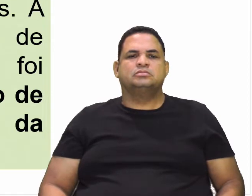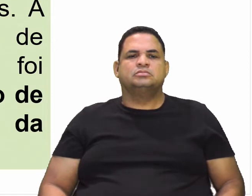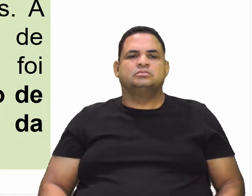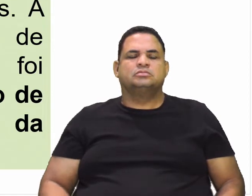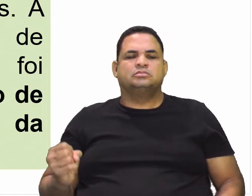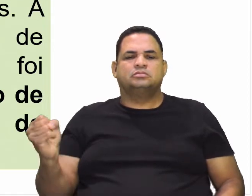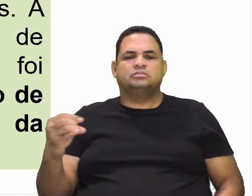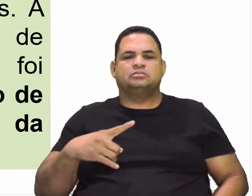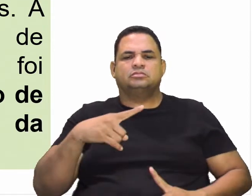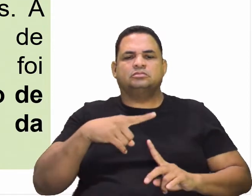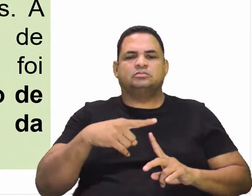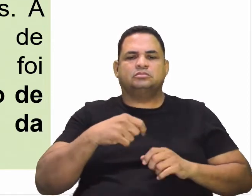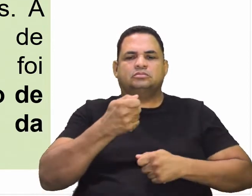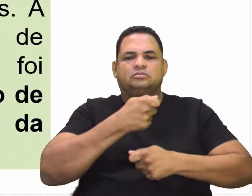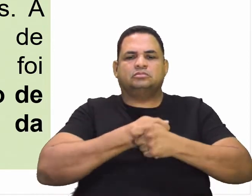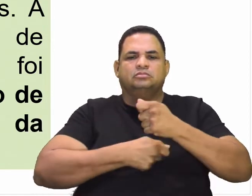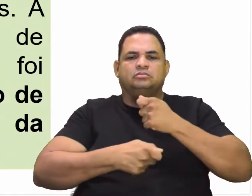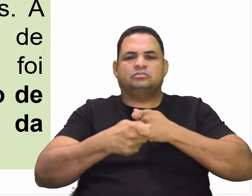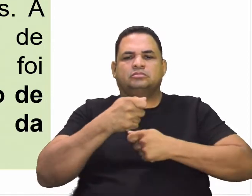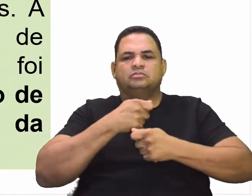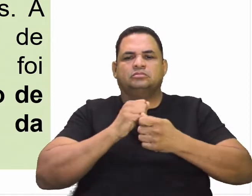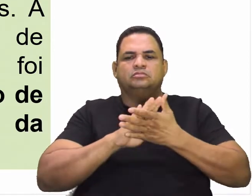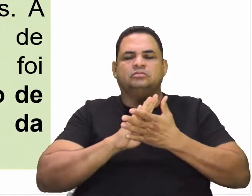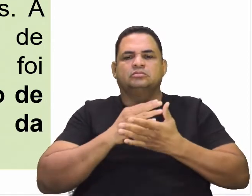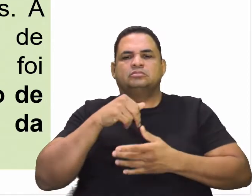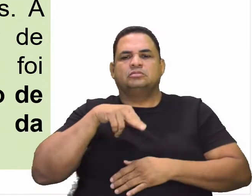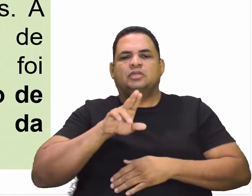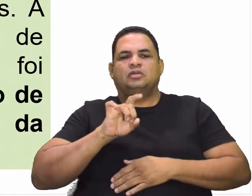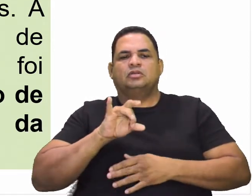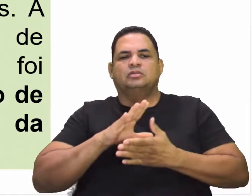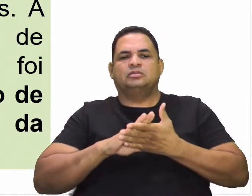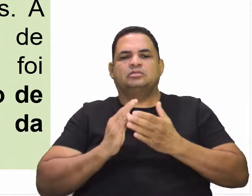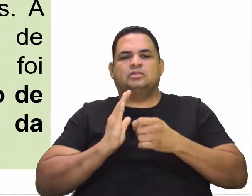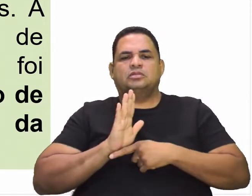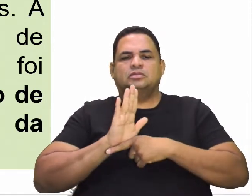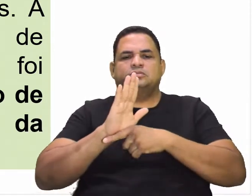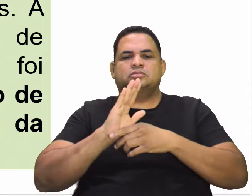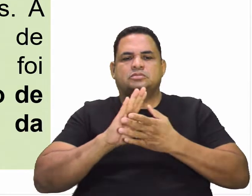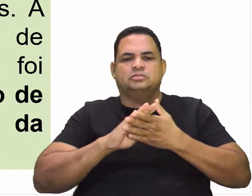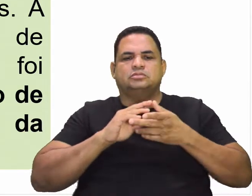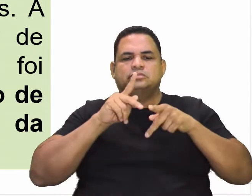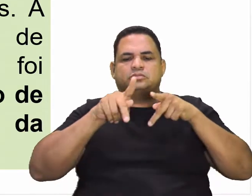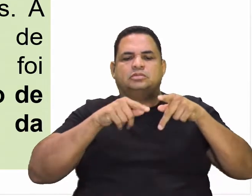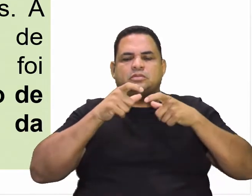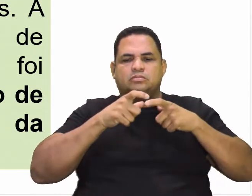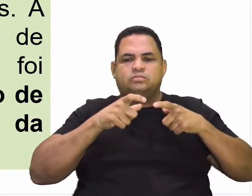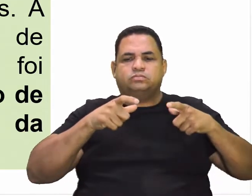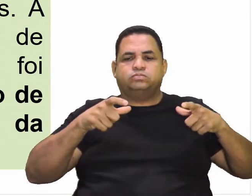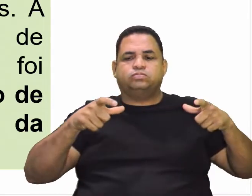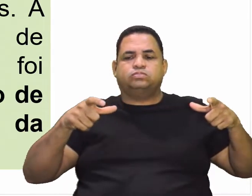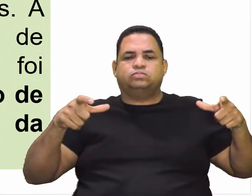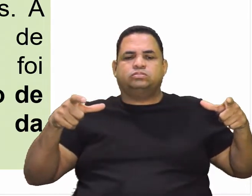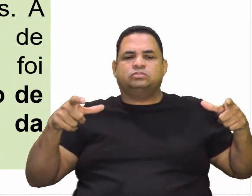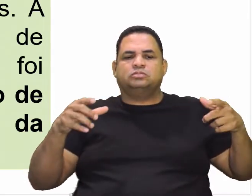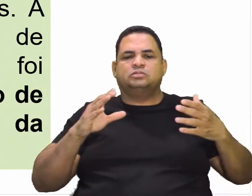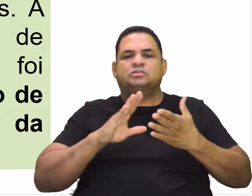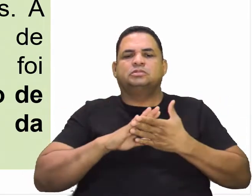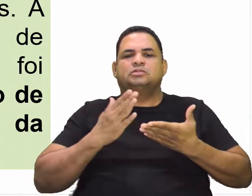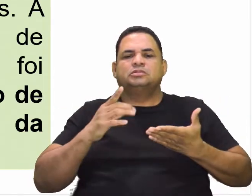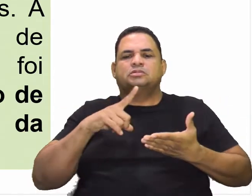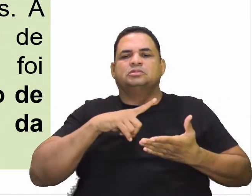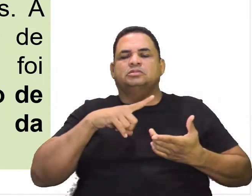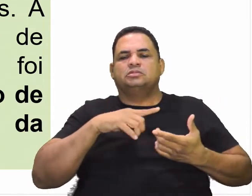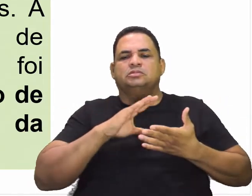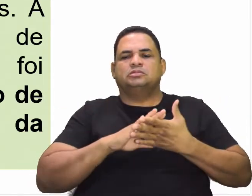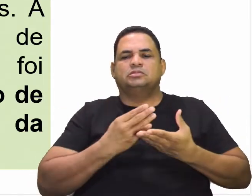Os novos tipos de economia do Neolítico favoreceu o aumento populacional, provocando